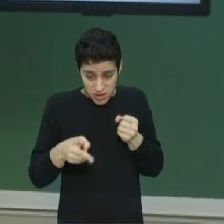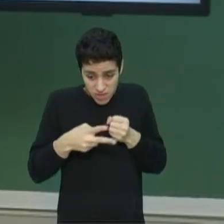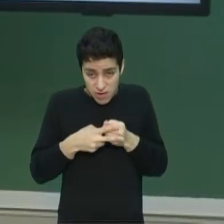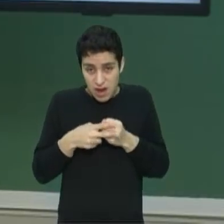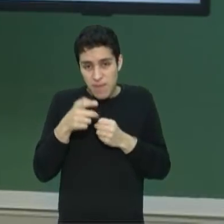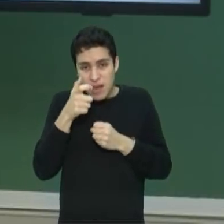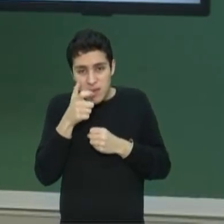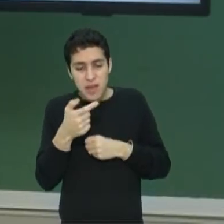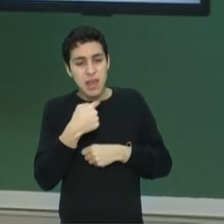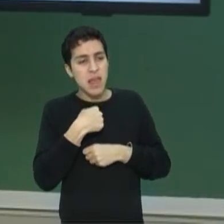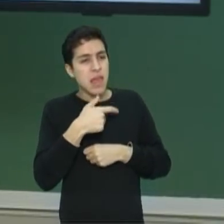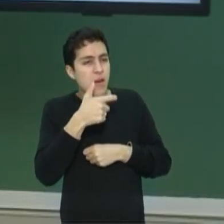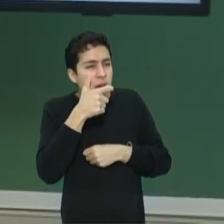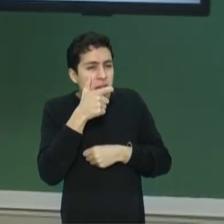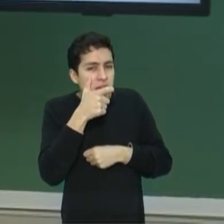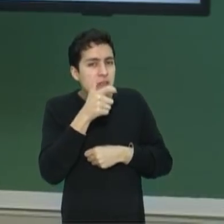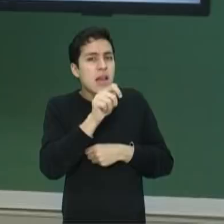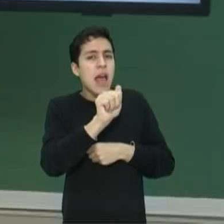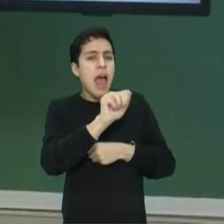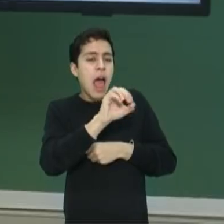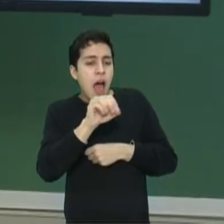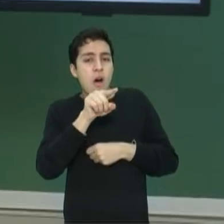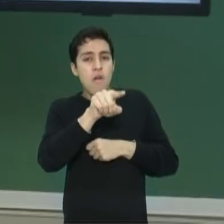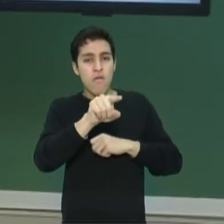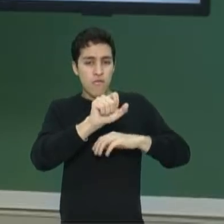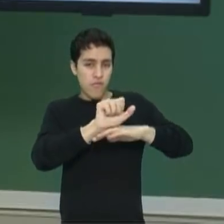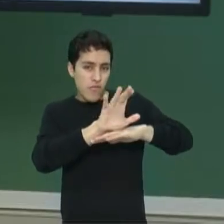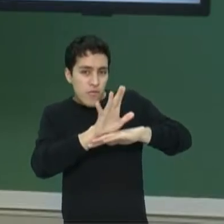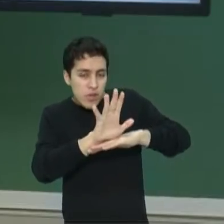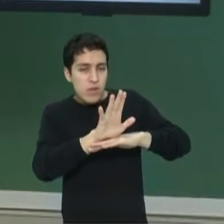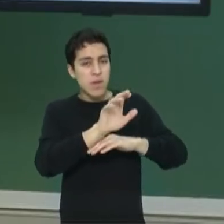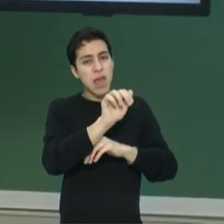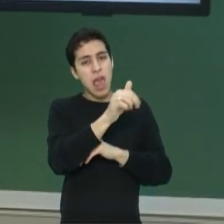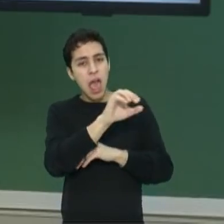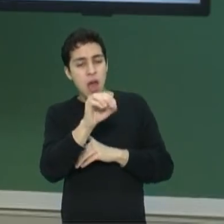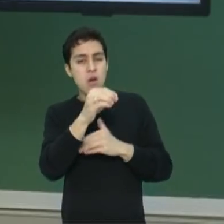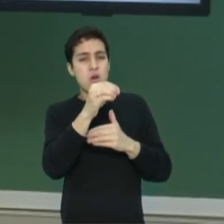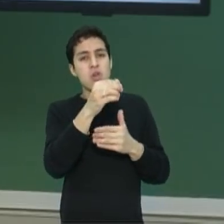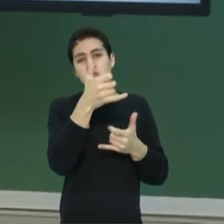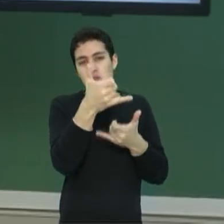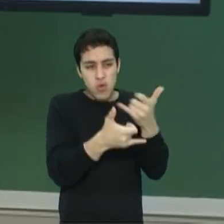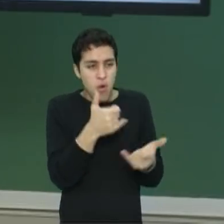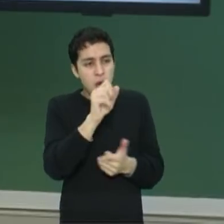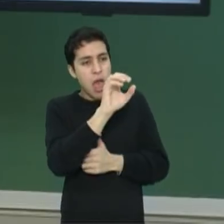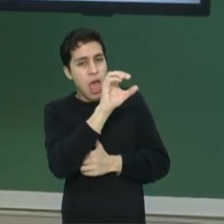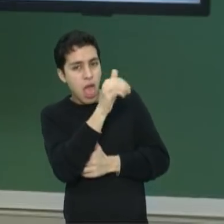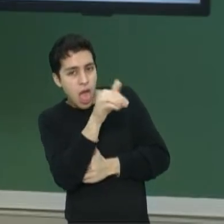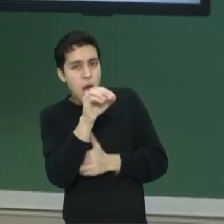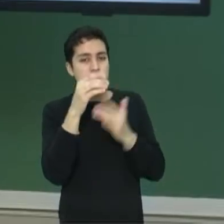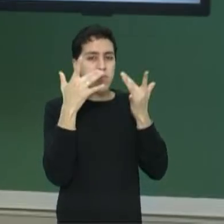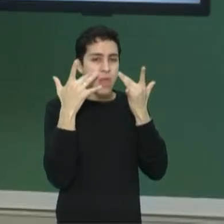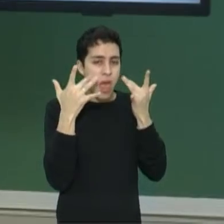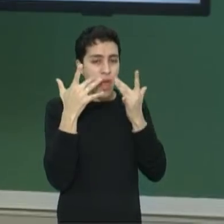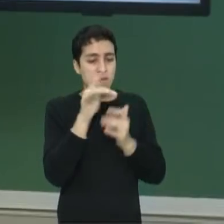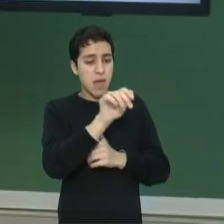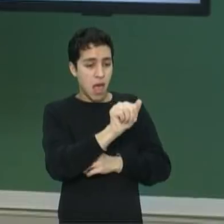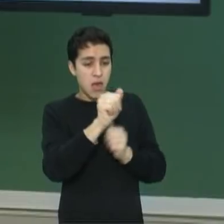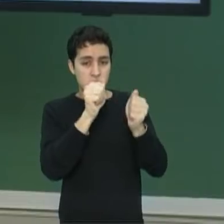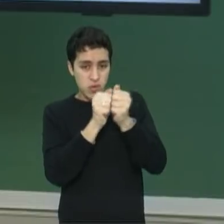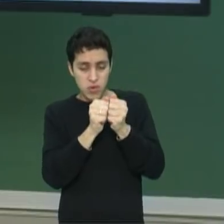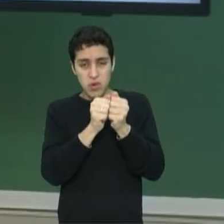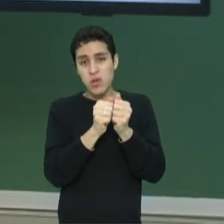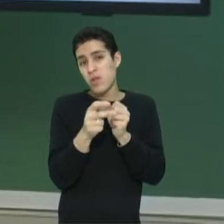tenho que dizer eu assisto ao filme, ao jogo, ao teatro. Né? Então, o a tem que estar junto com o